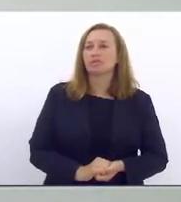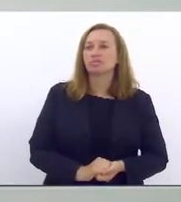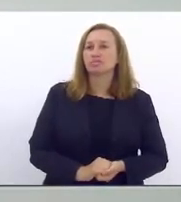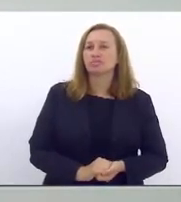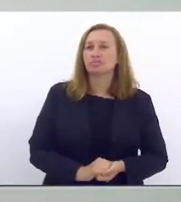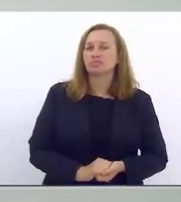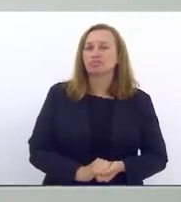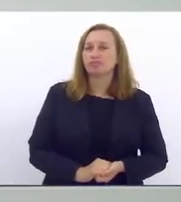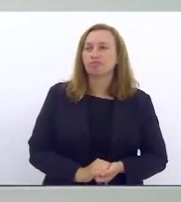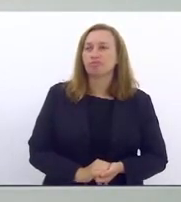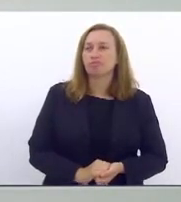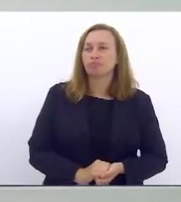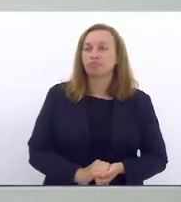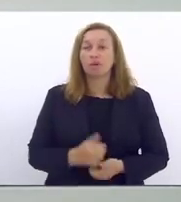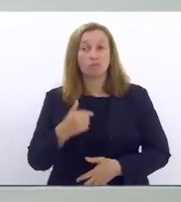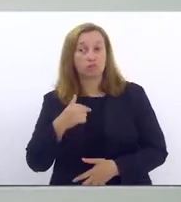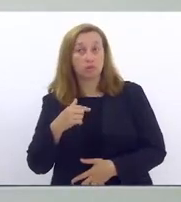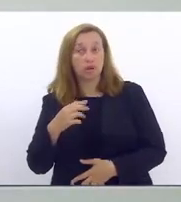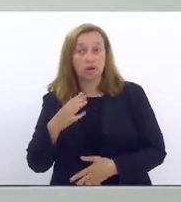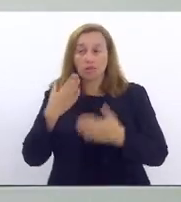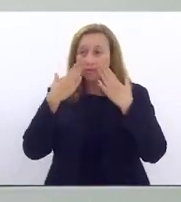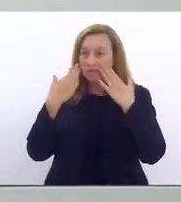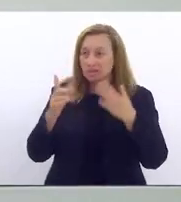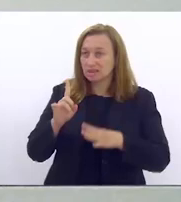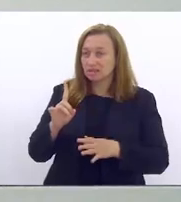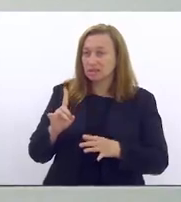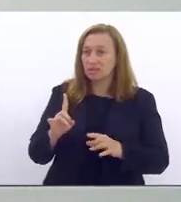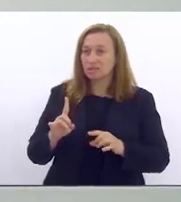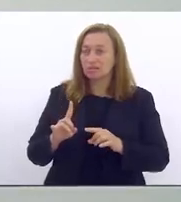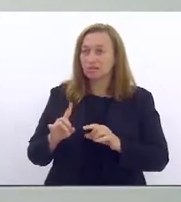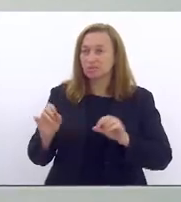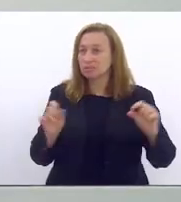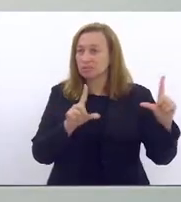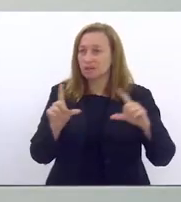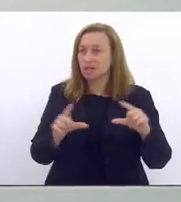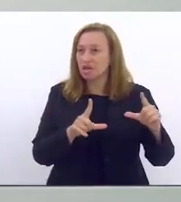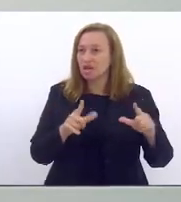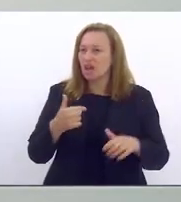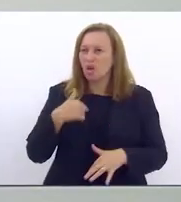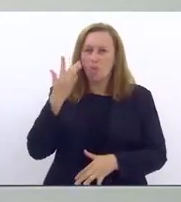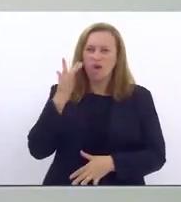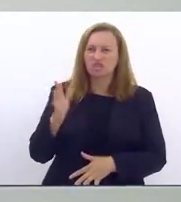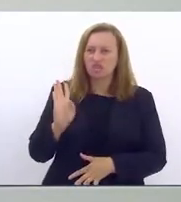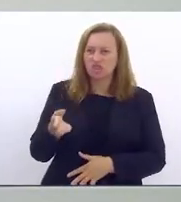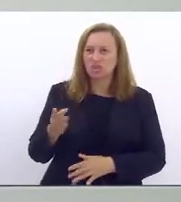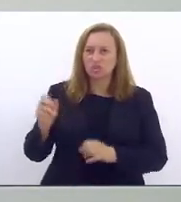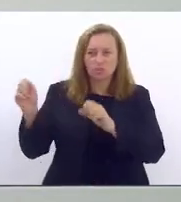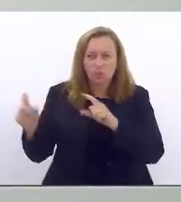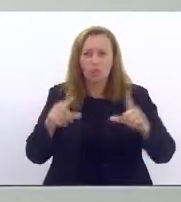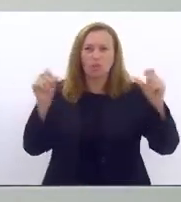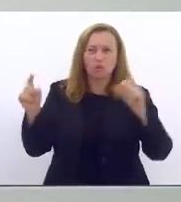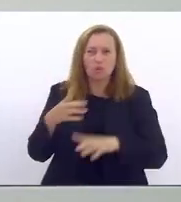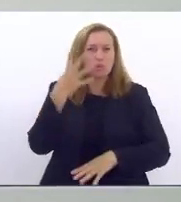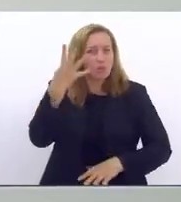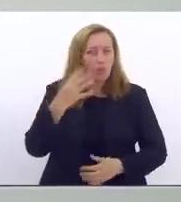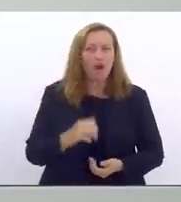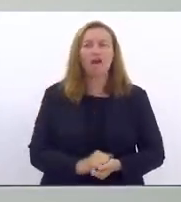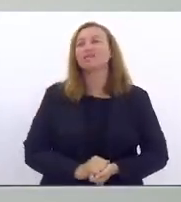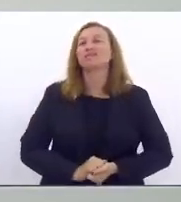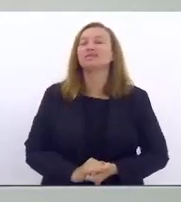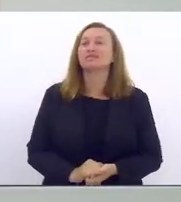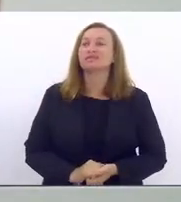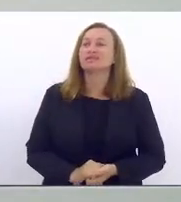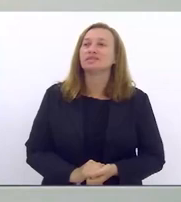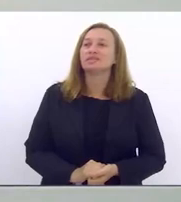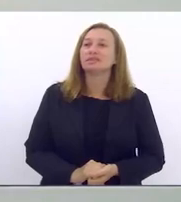E a gente funciona, eu estou falando, a apresentação não está indo, mas eu já pulo, já estou, acho que no quarto slide já, na minha cabeça aqui, ó, quarto